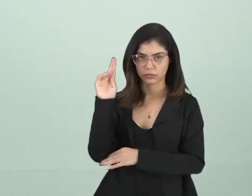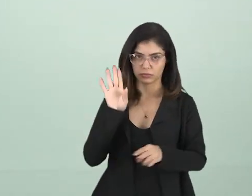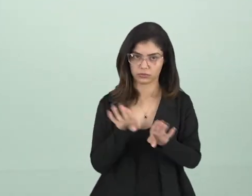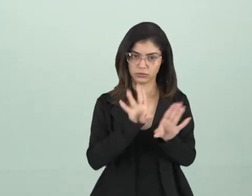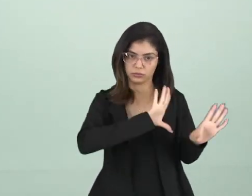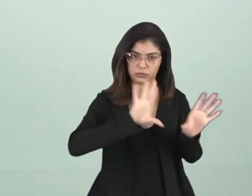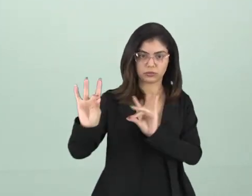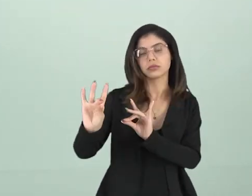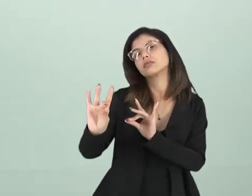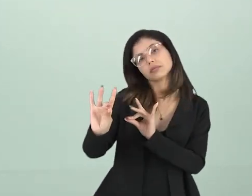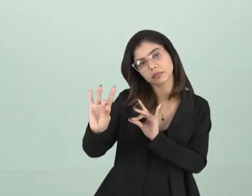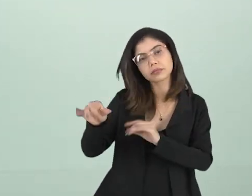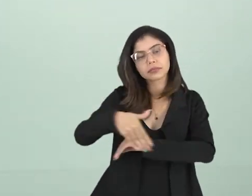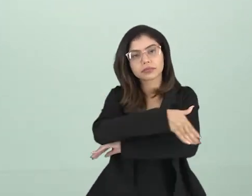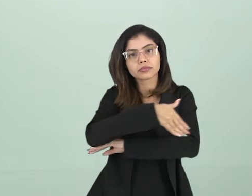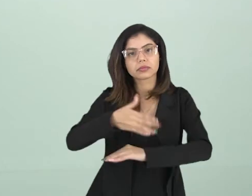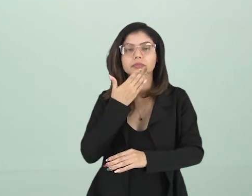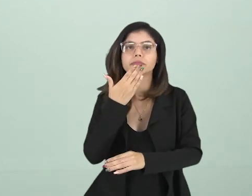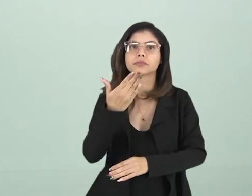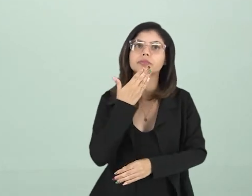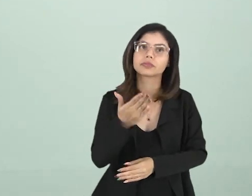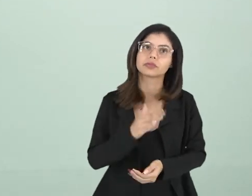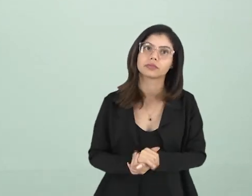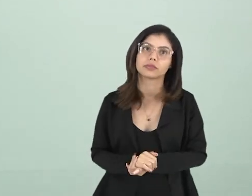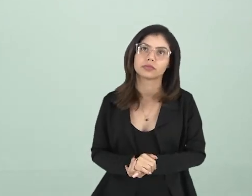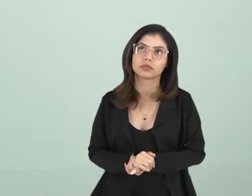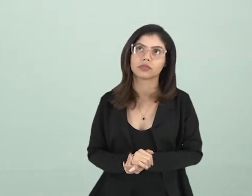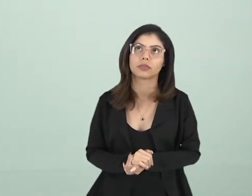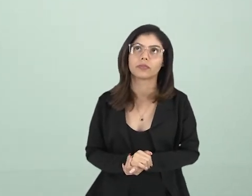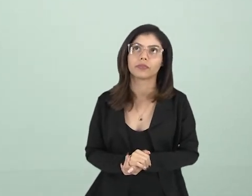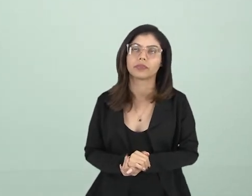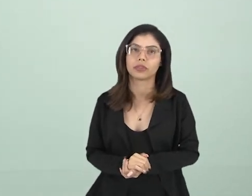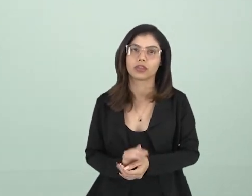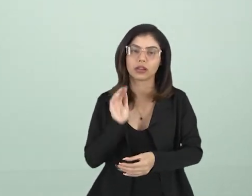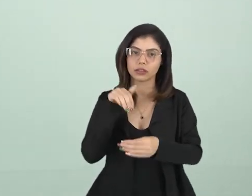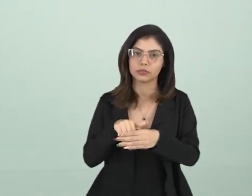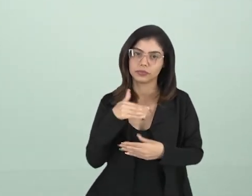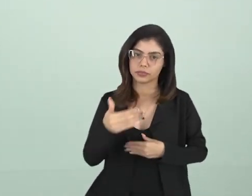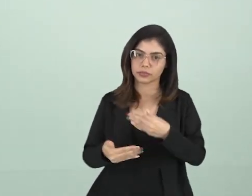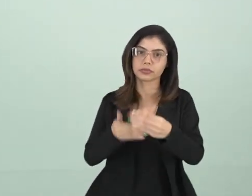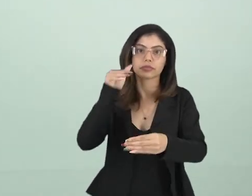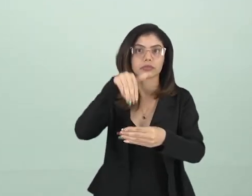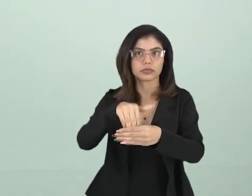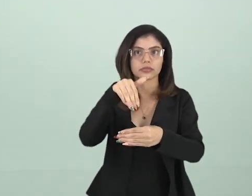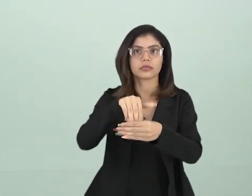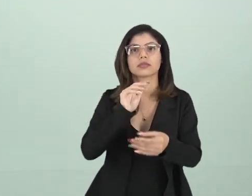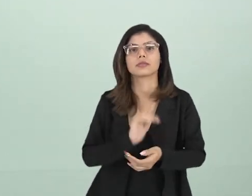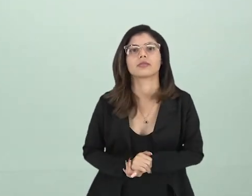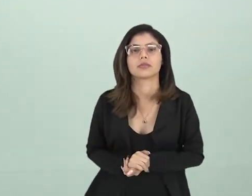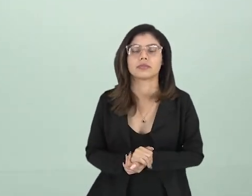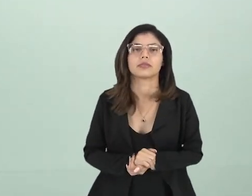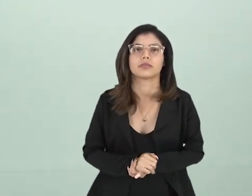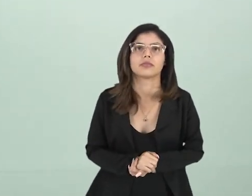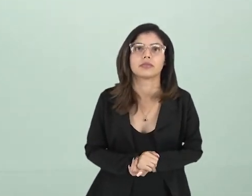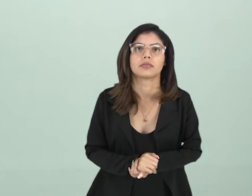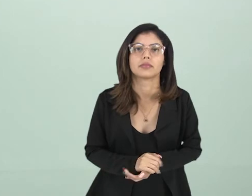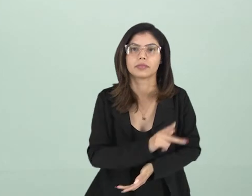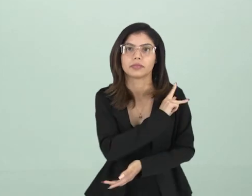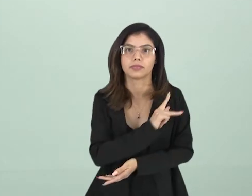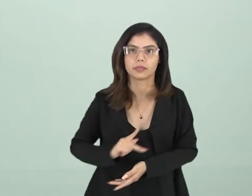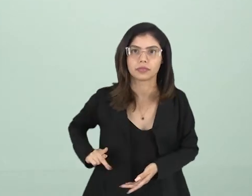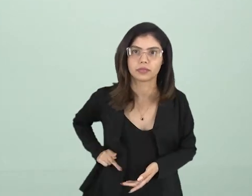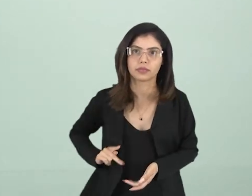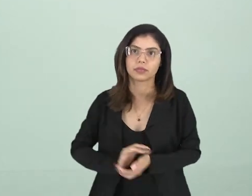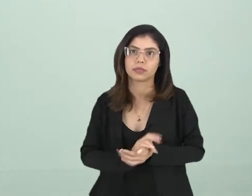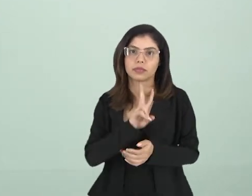pessoas saem às ruas e pedem aí que elas possam estar participando do processo eleitoral, principalmente aí para presidente, né?